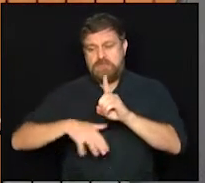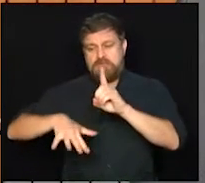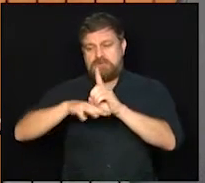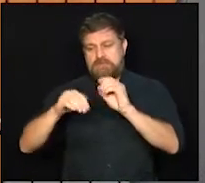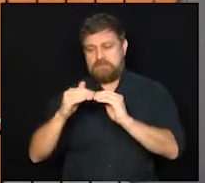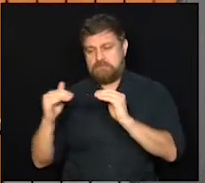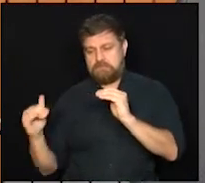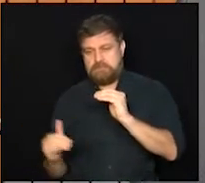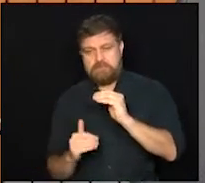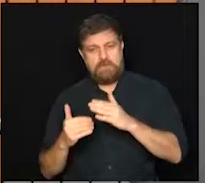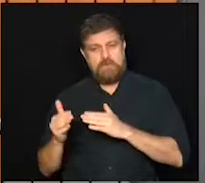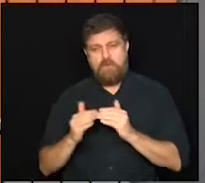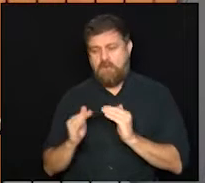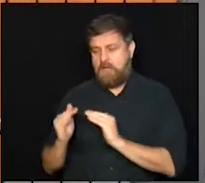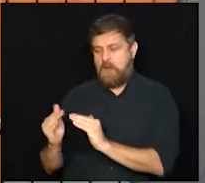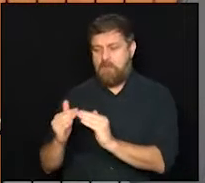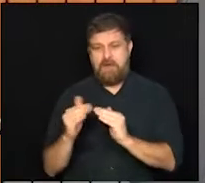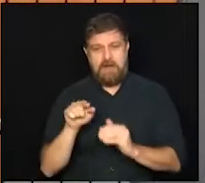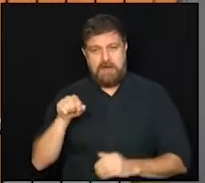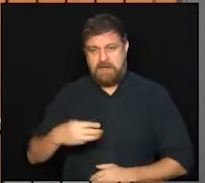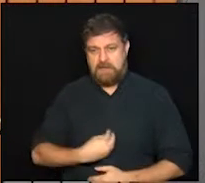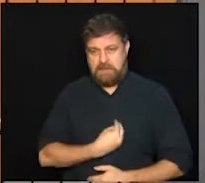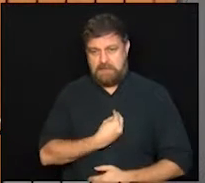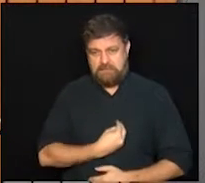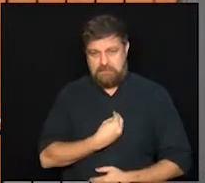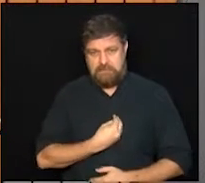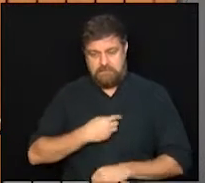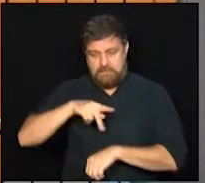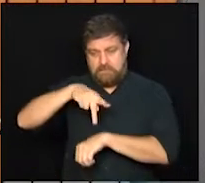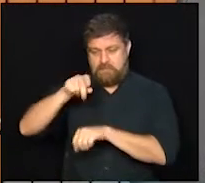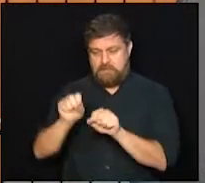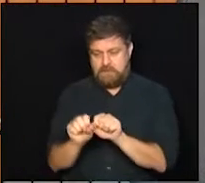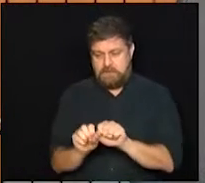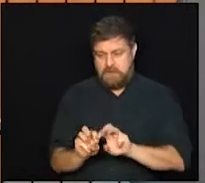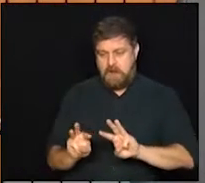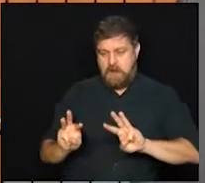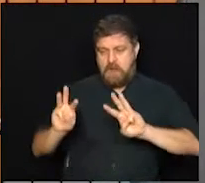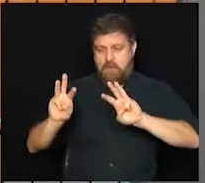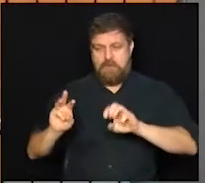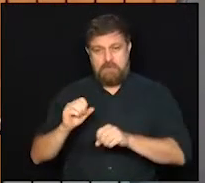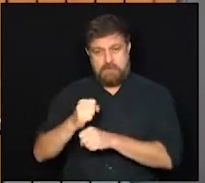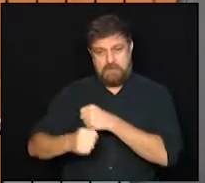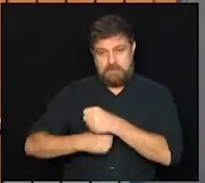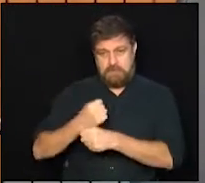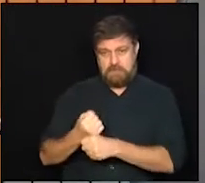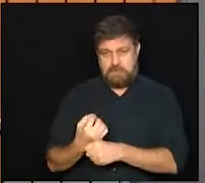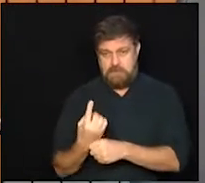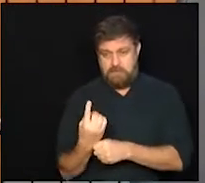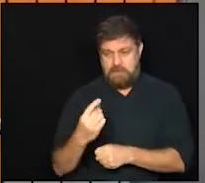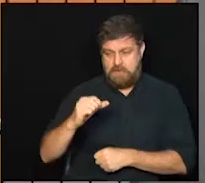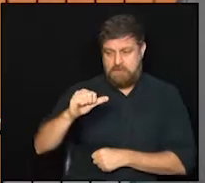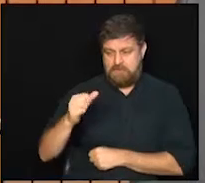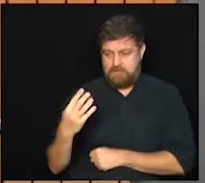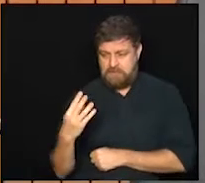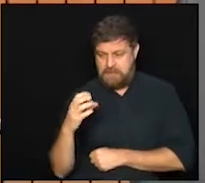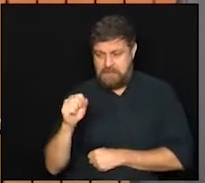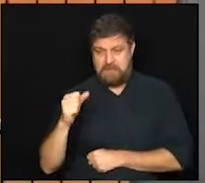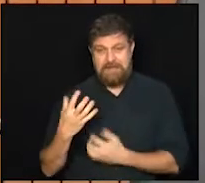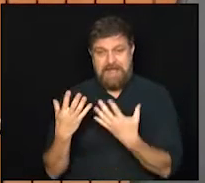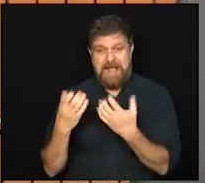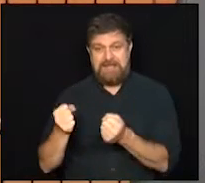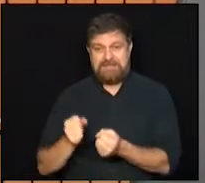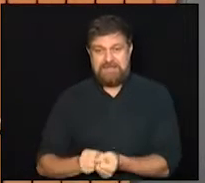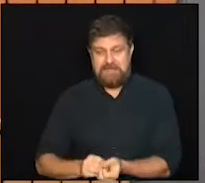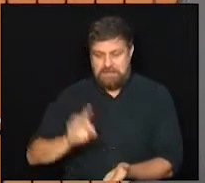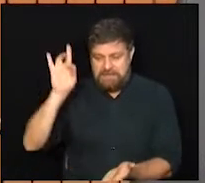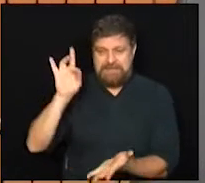onde moram ou com quem moram. Os países da ONU adotaram em 1948 a Declaração Universal dos Direitos Humanos,